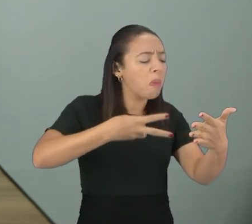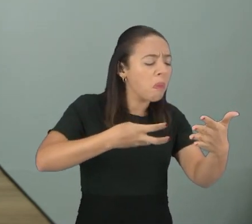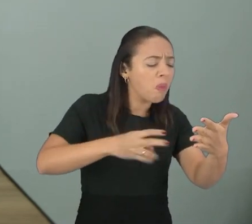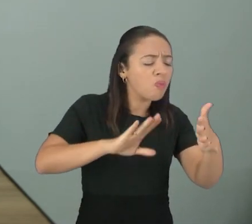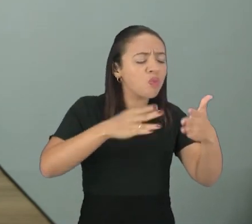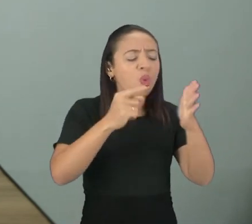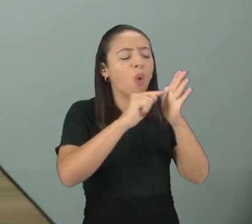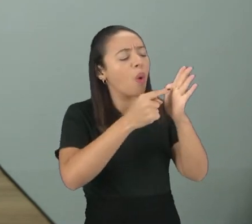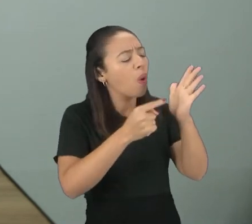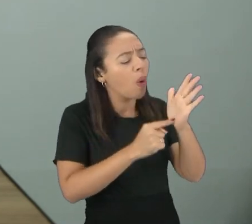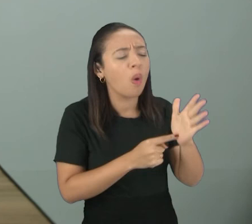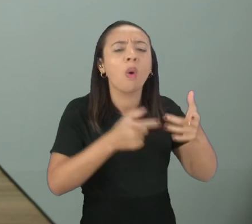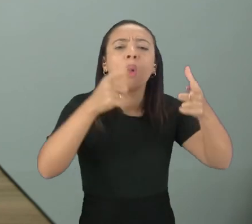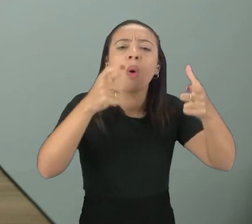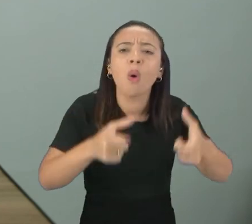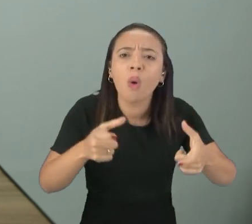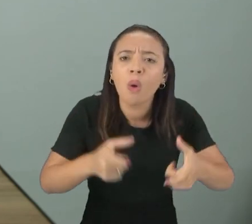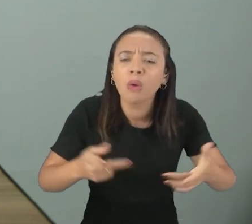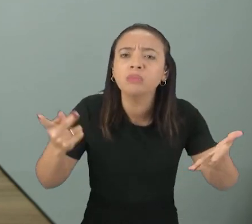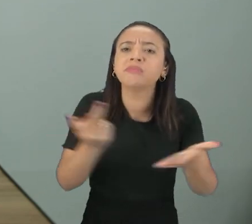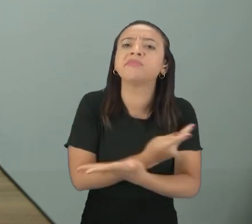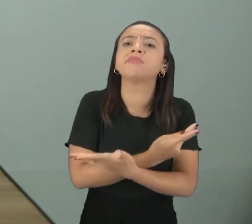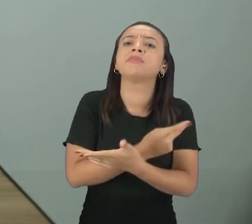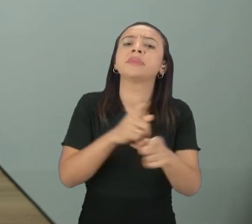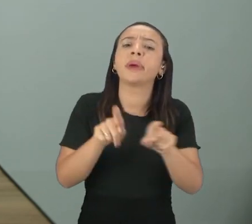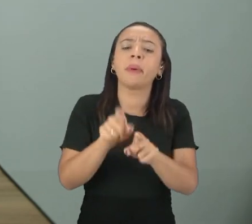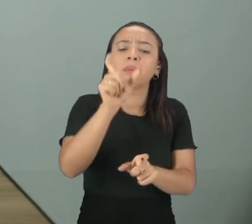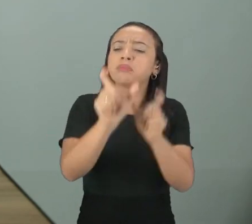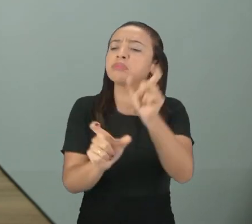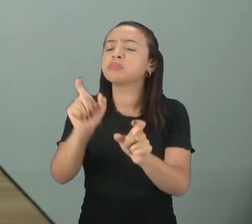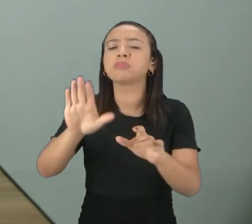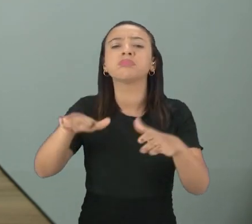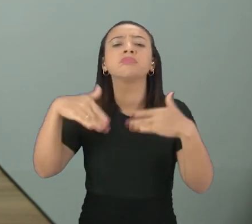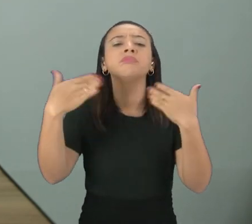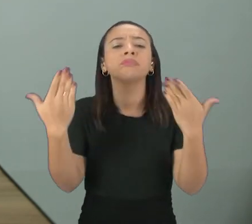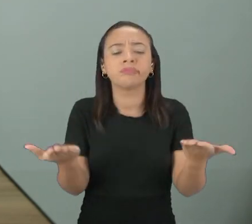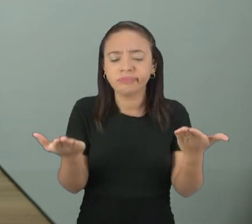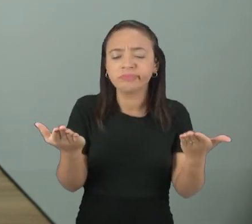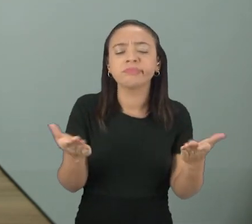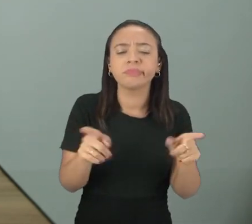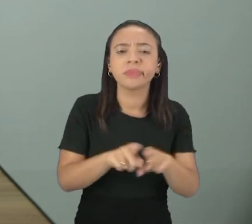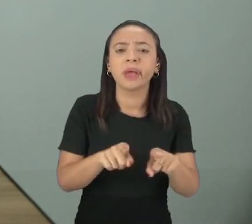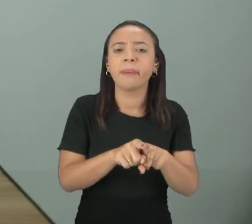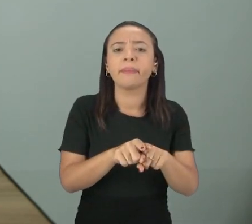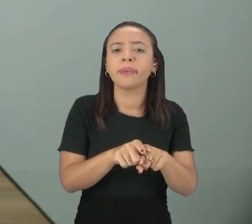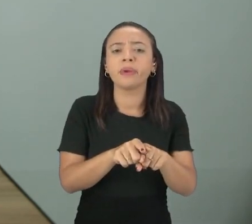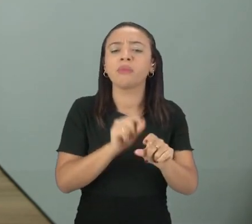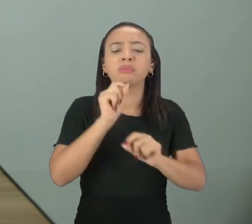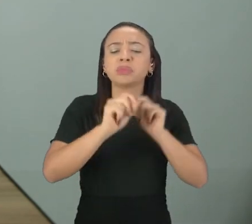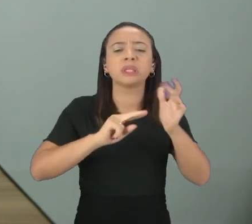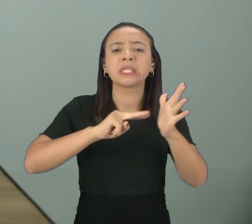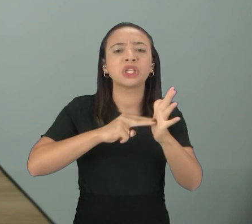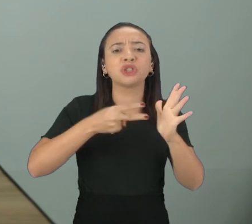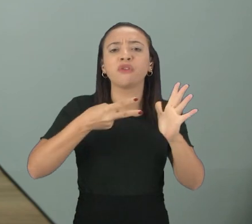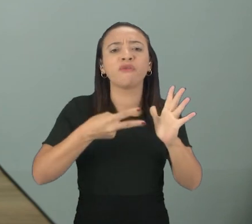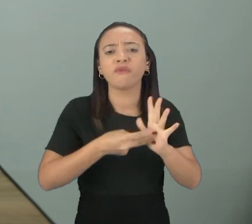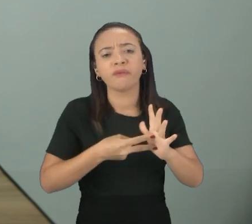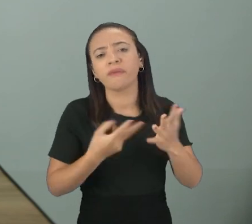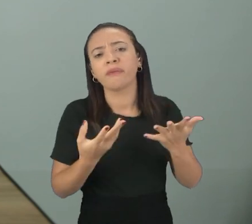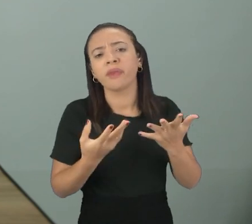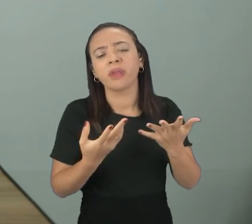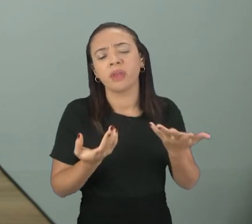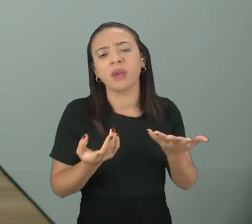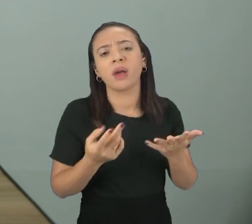pontuação tem, onde está acontecendo, né? Quem são os personagens, que moral, qual o sentido que ele quis